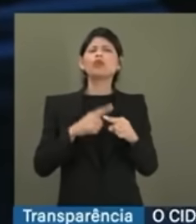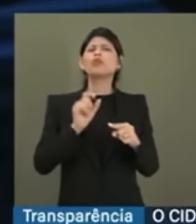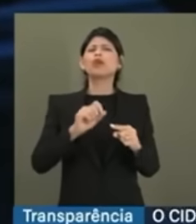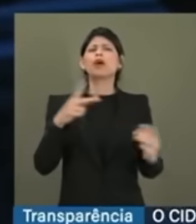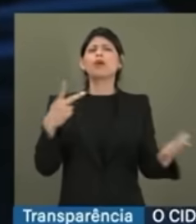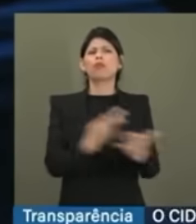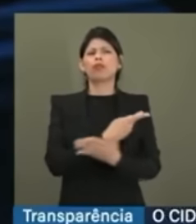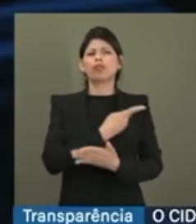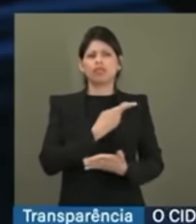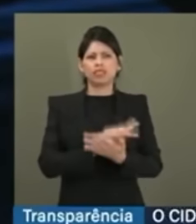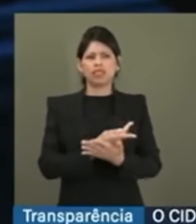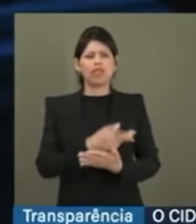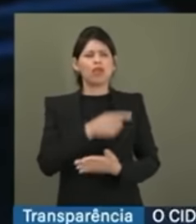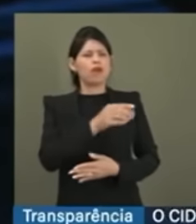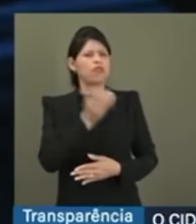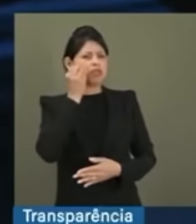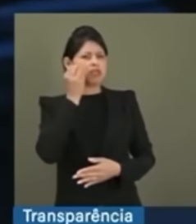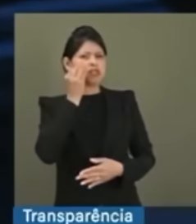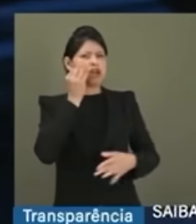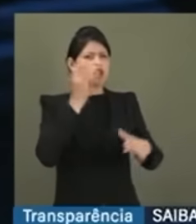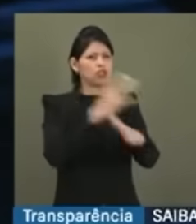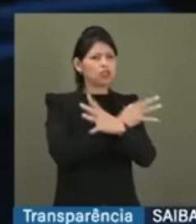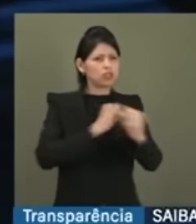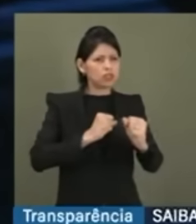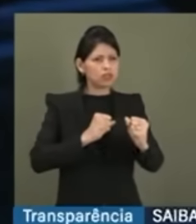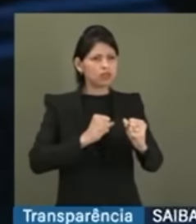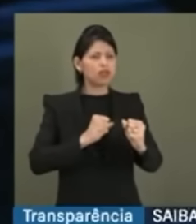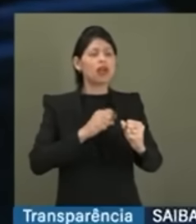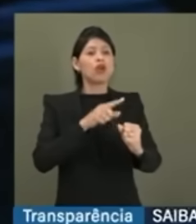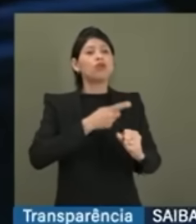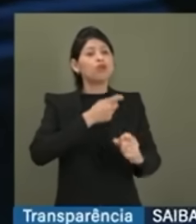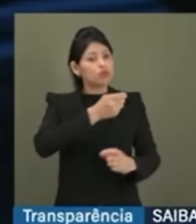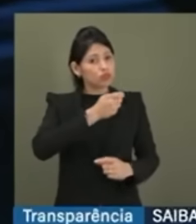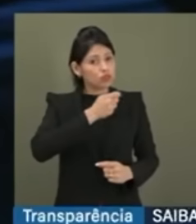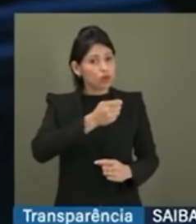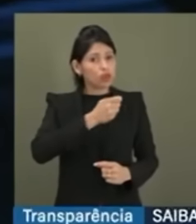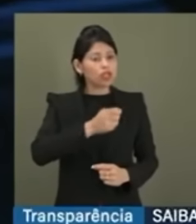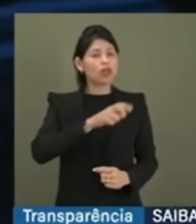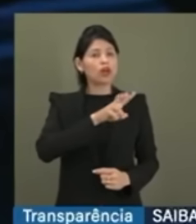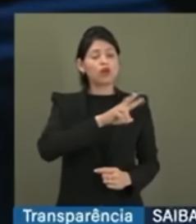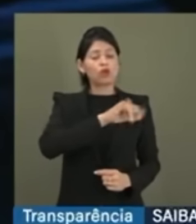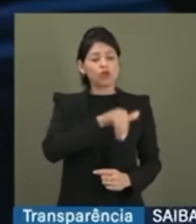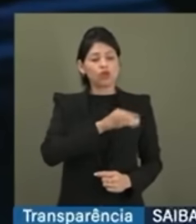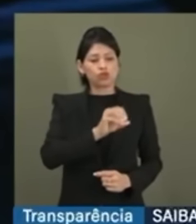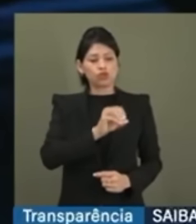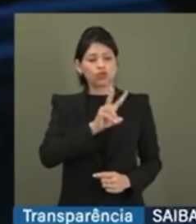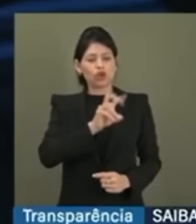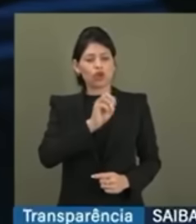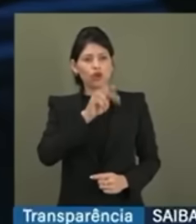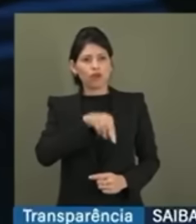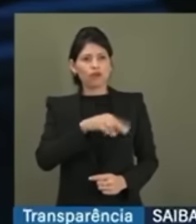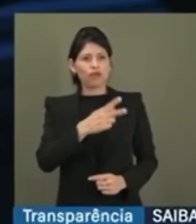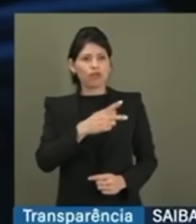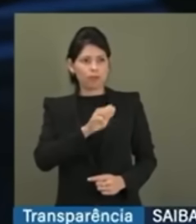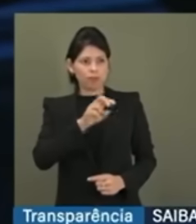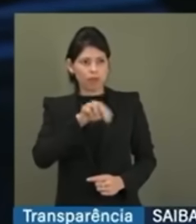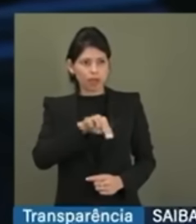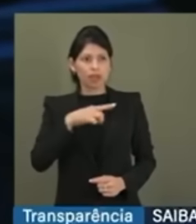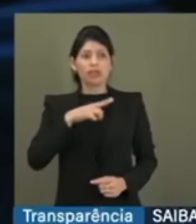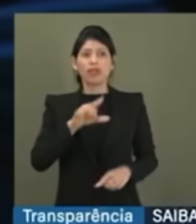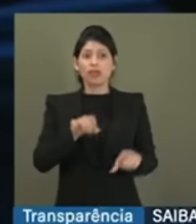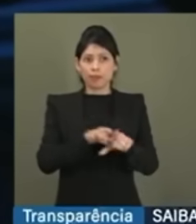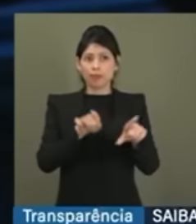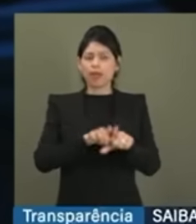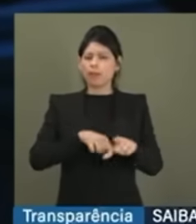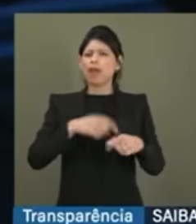quando censuraram a Jovem Pan eu me levantei vou me levantar sempre em defesa do Jornalismo e do jornalista da